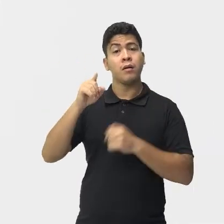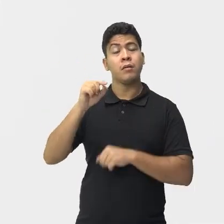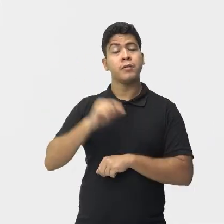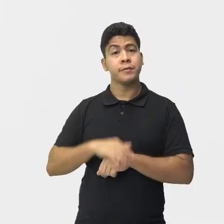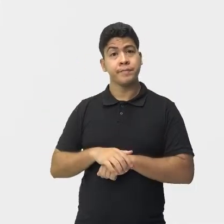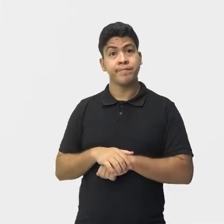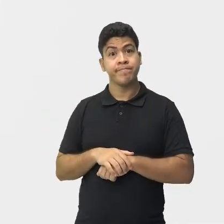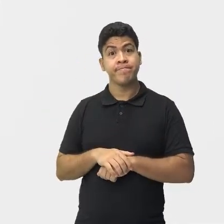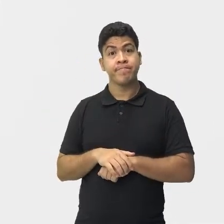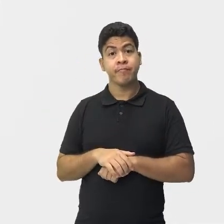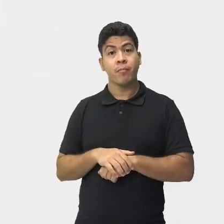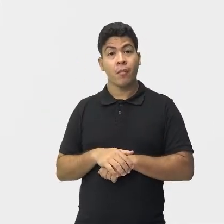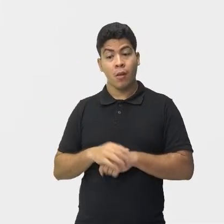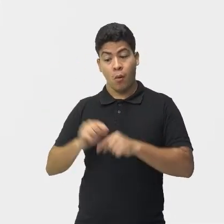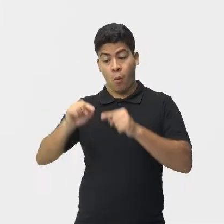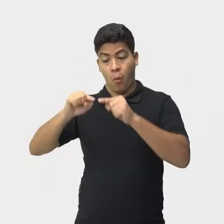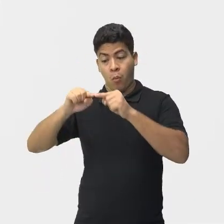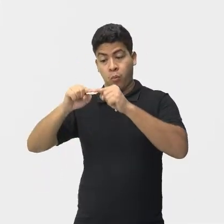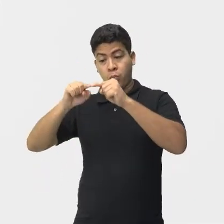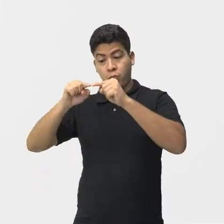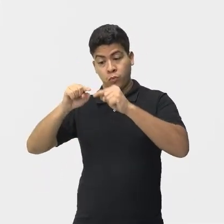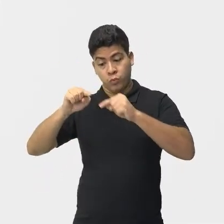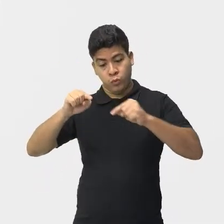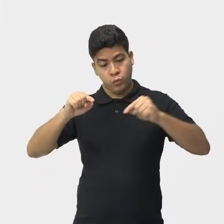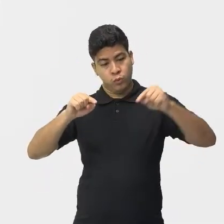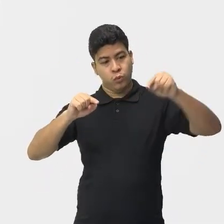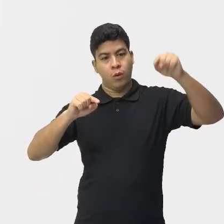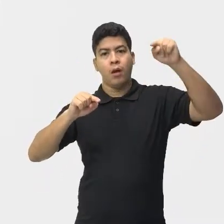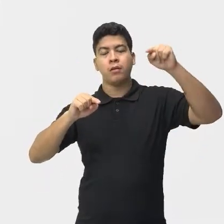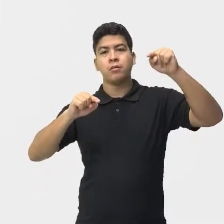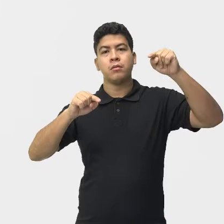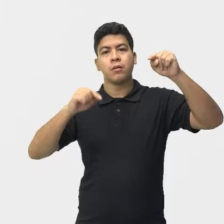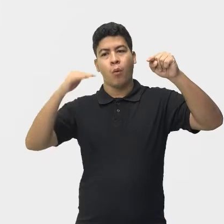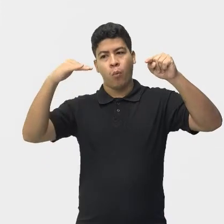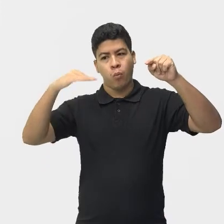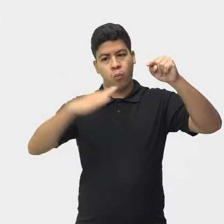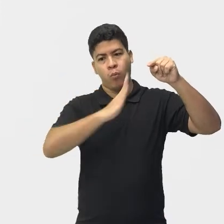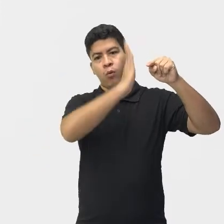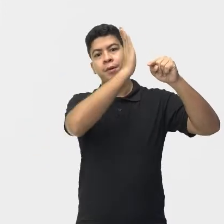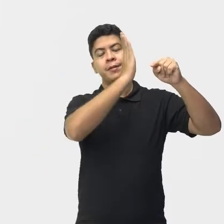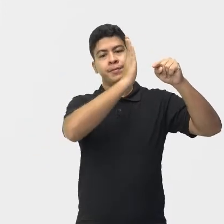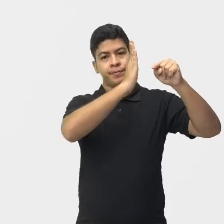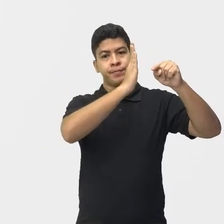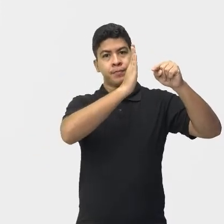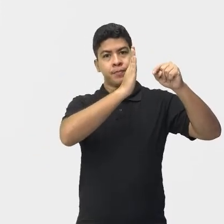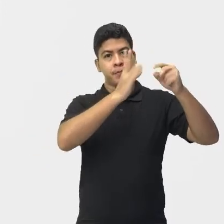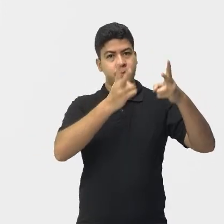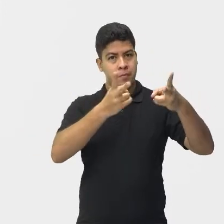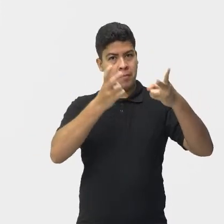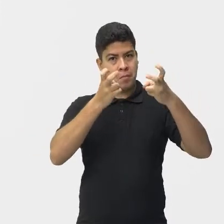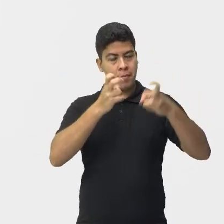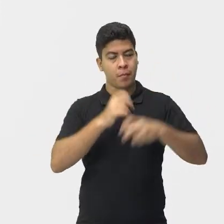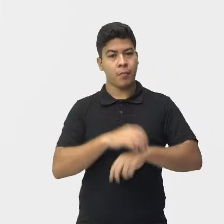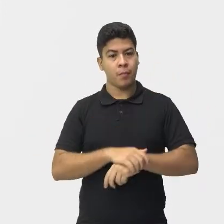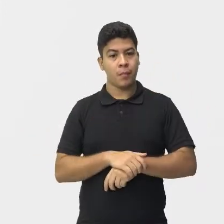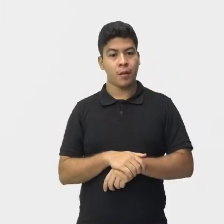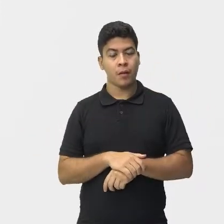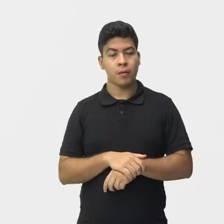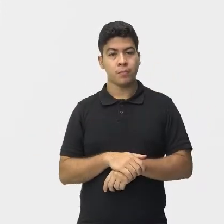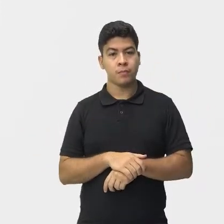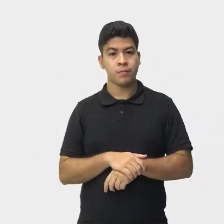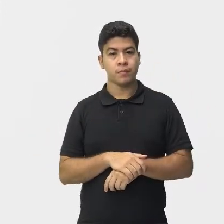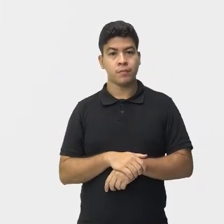das abscissas. Na transformação isocórica, a reta era paralela ao eixo das